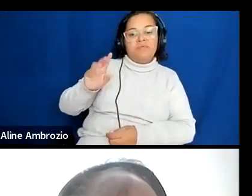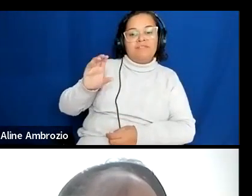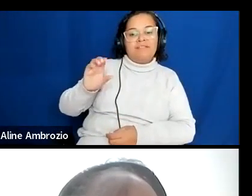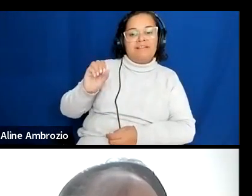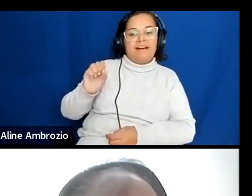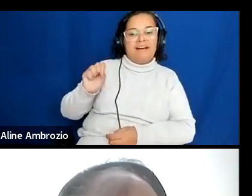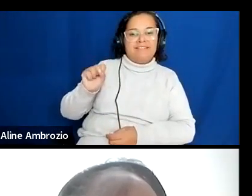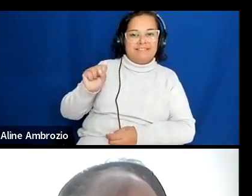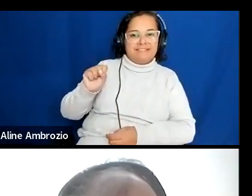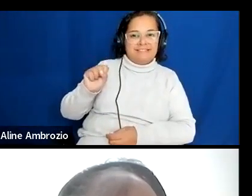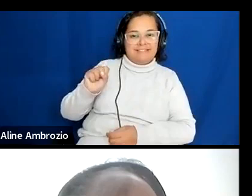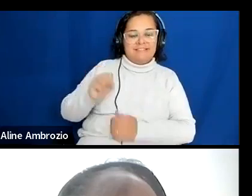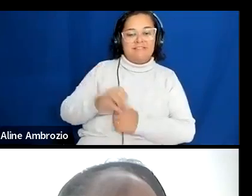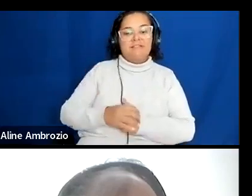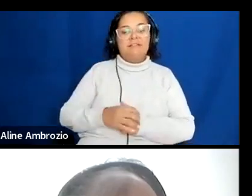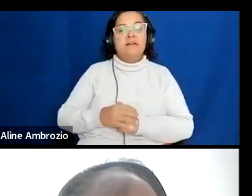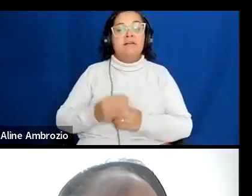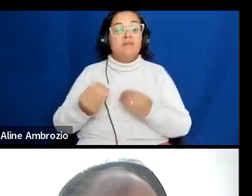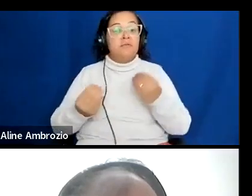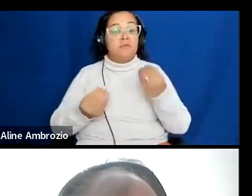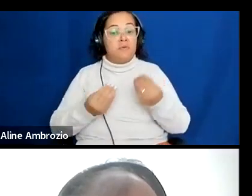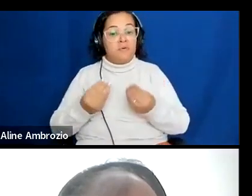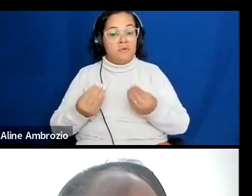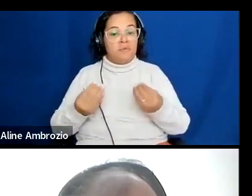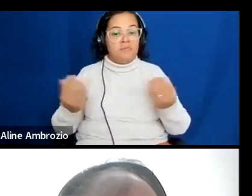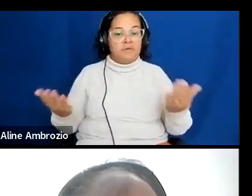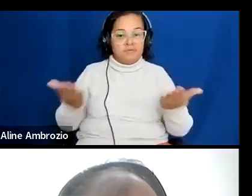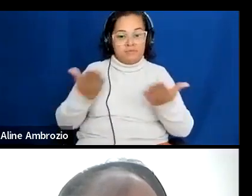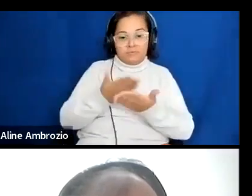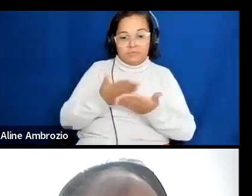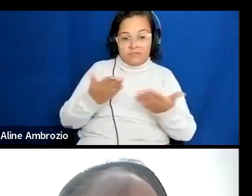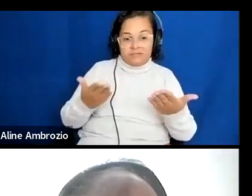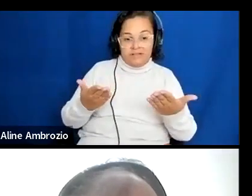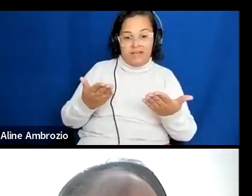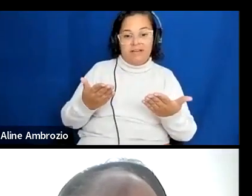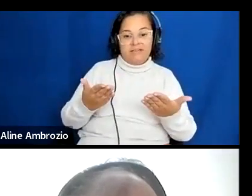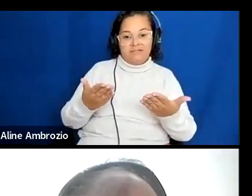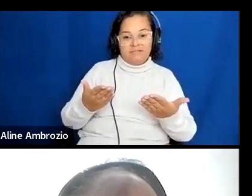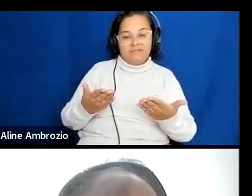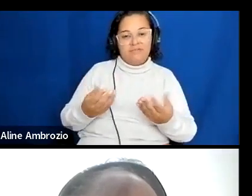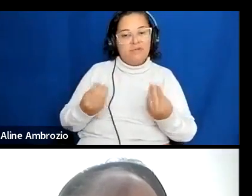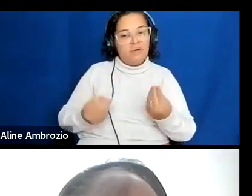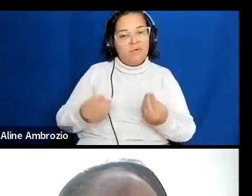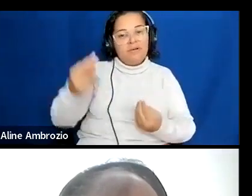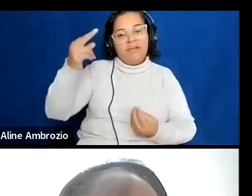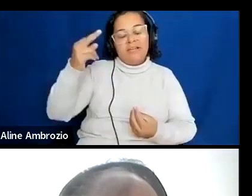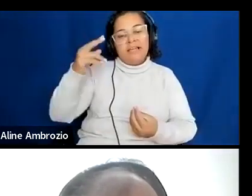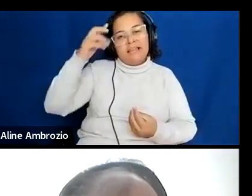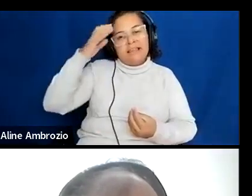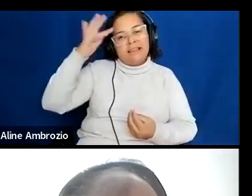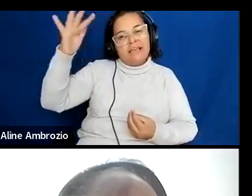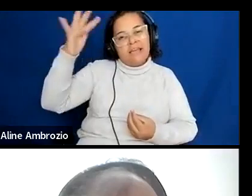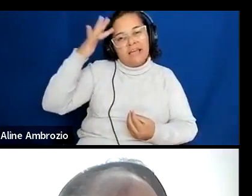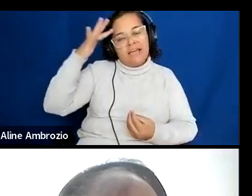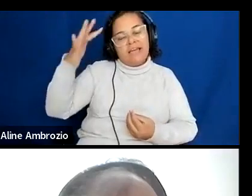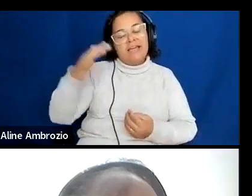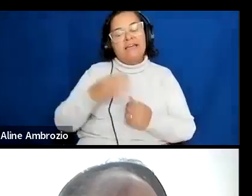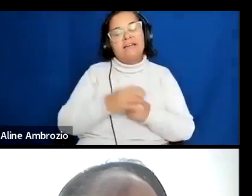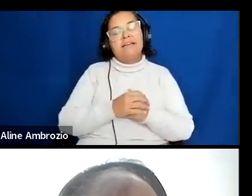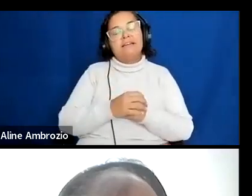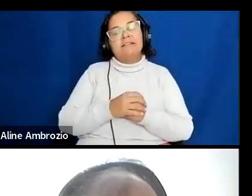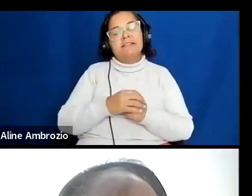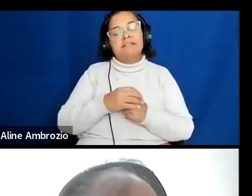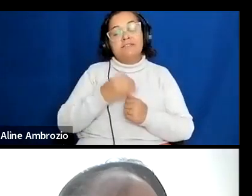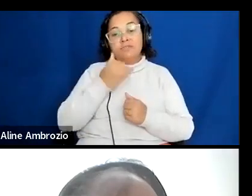pode trazer para esse processo de inversão as ideias do,